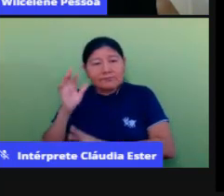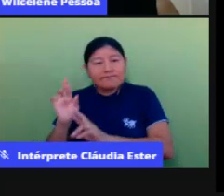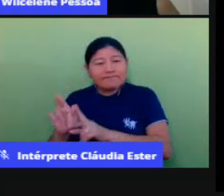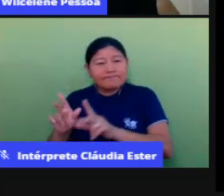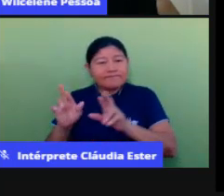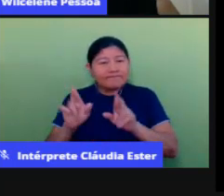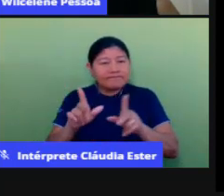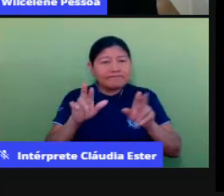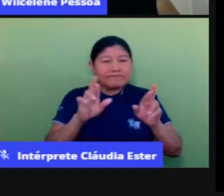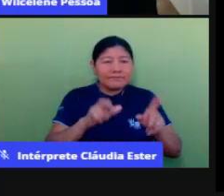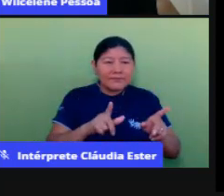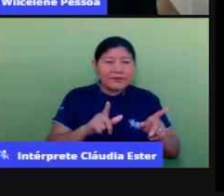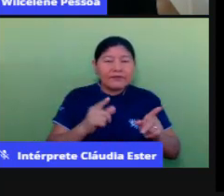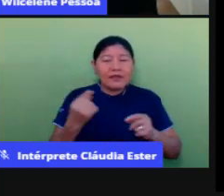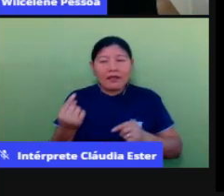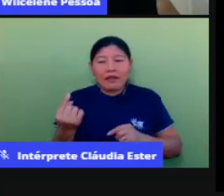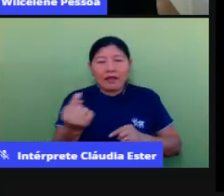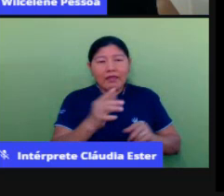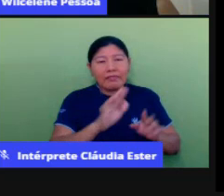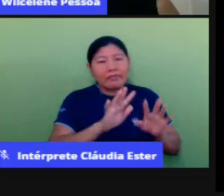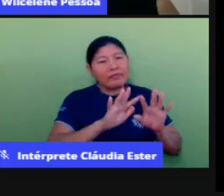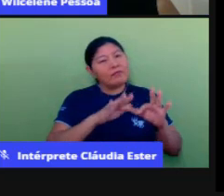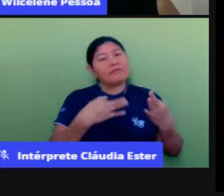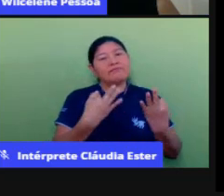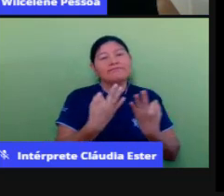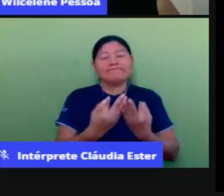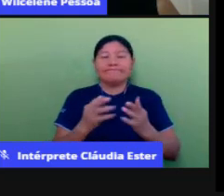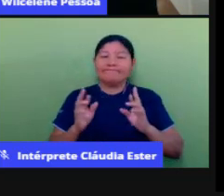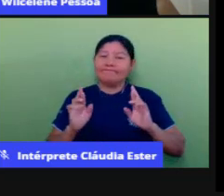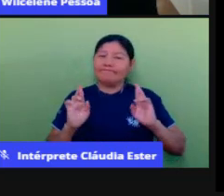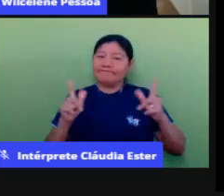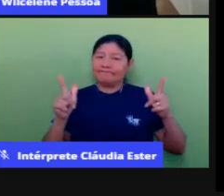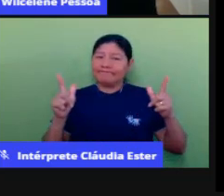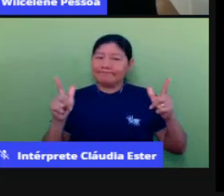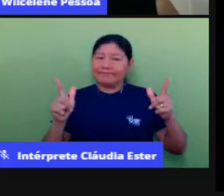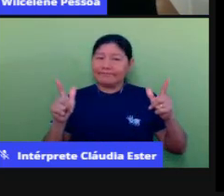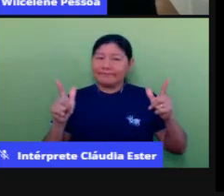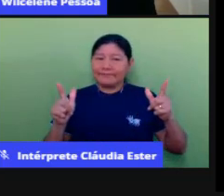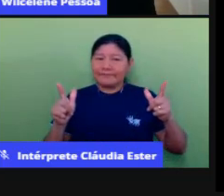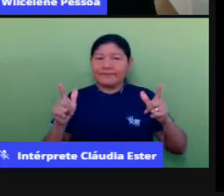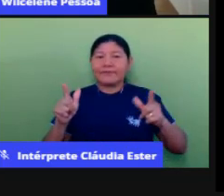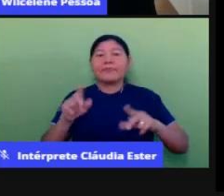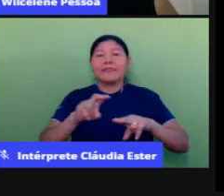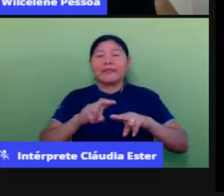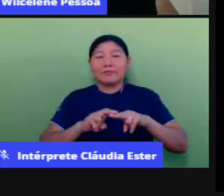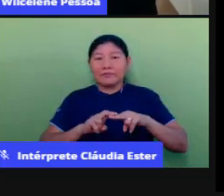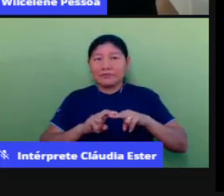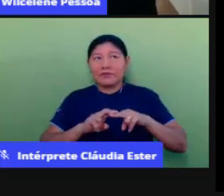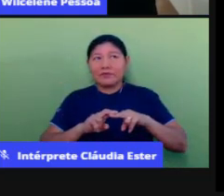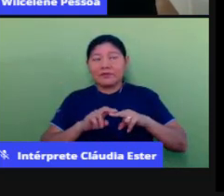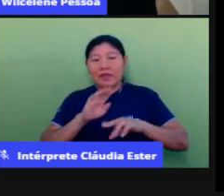são, que elas têm. E daí isso tudo nos traz alguns